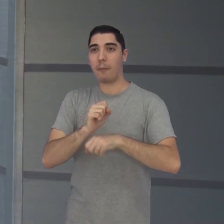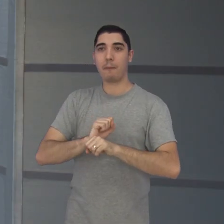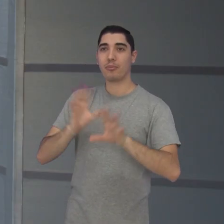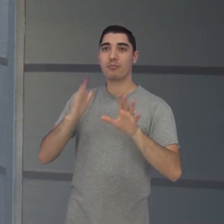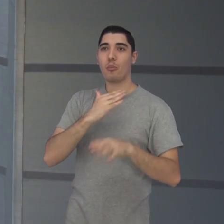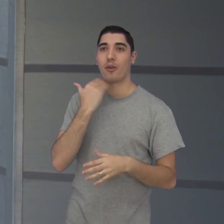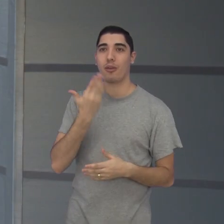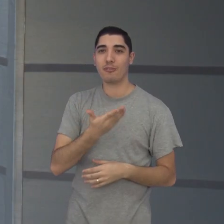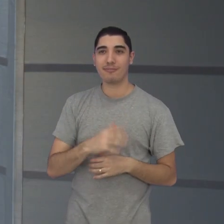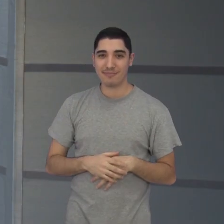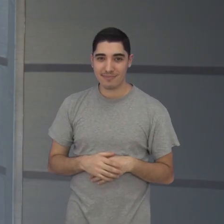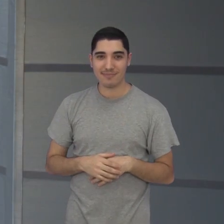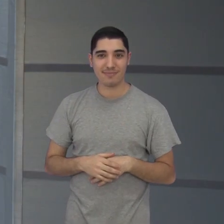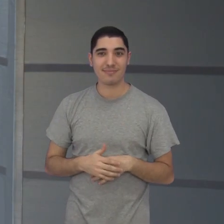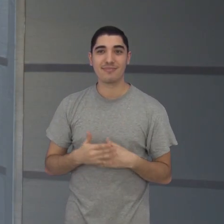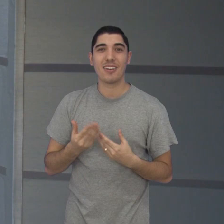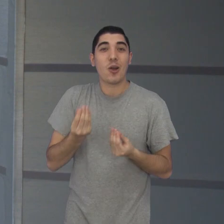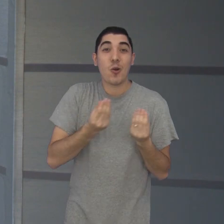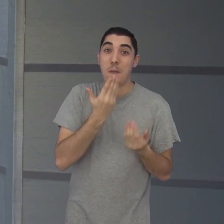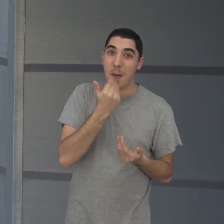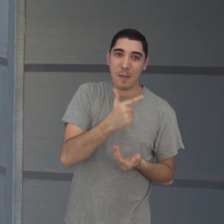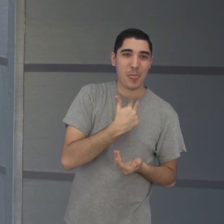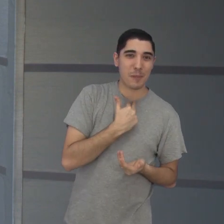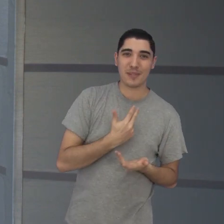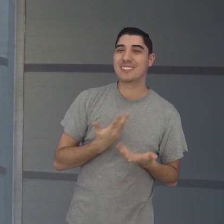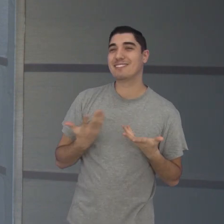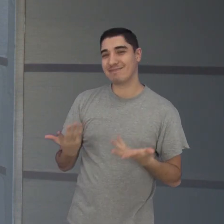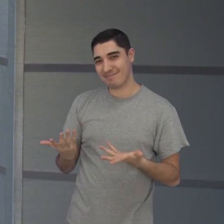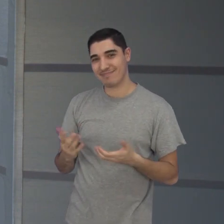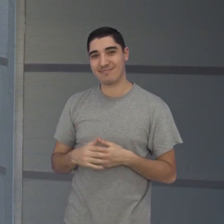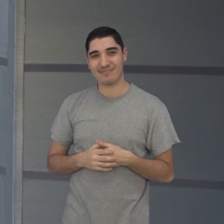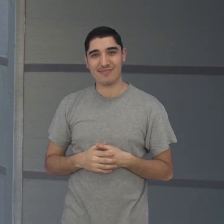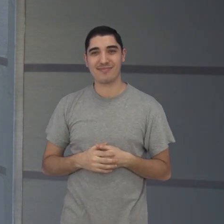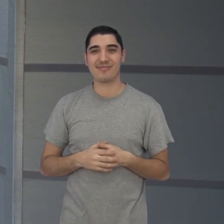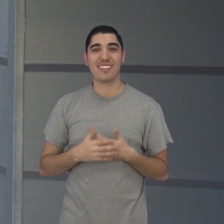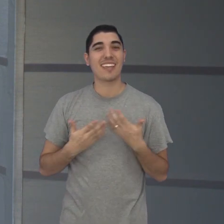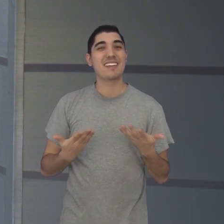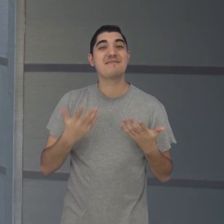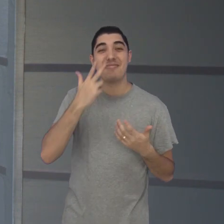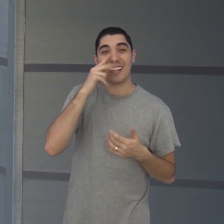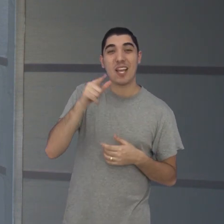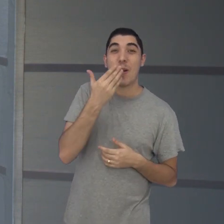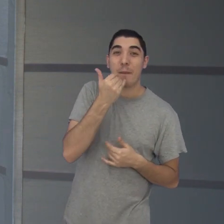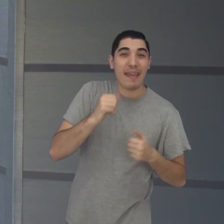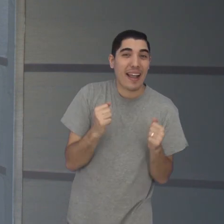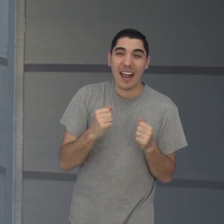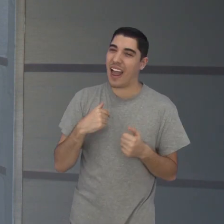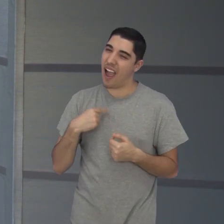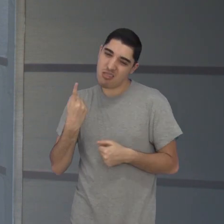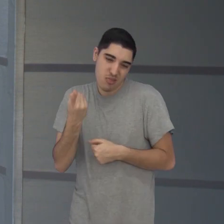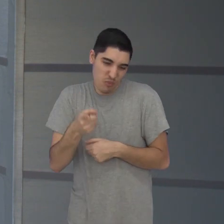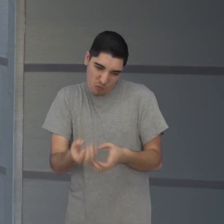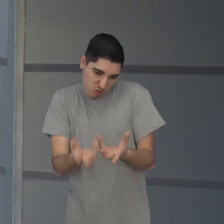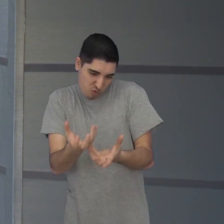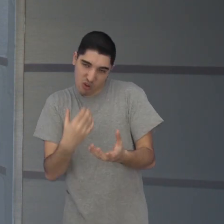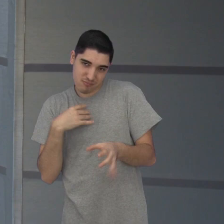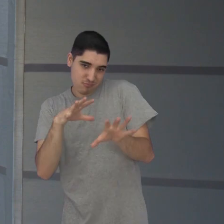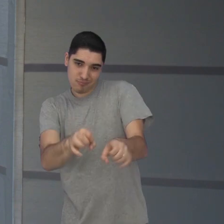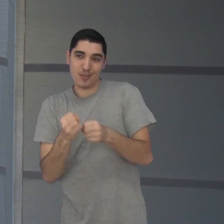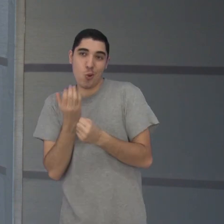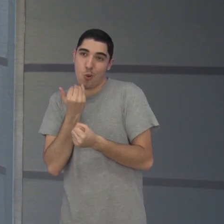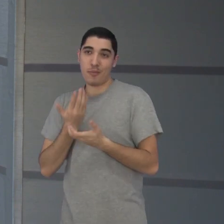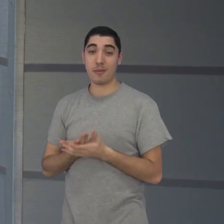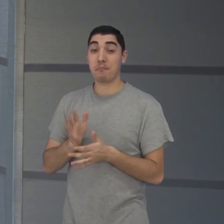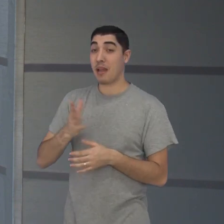embora a galinha. Acaba, comia amassado. Não ia comer. Mas teve que acabar comendo a galinha. Comia, coitado.